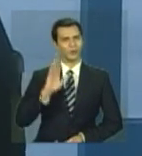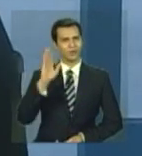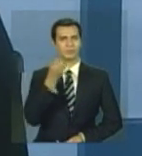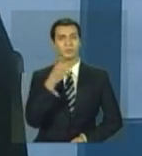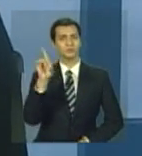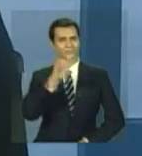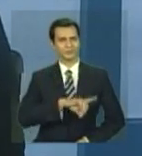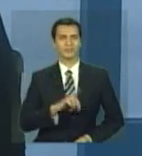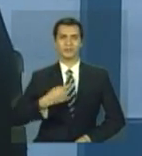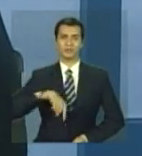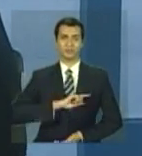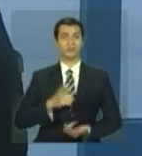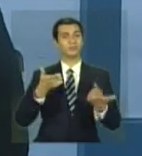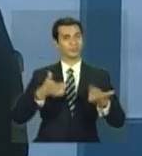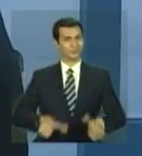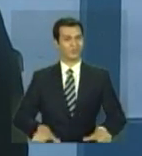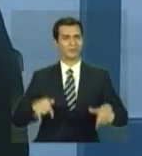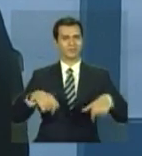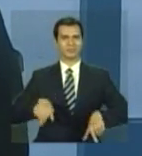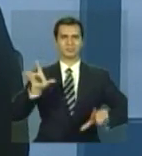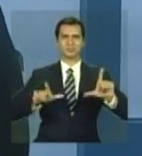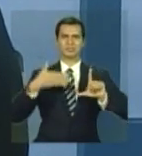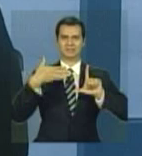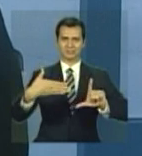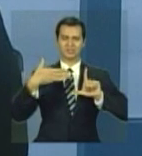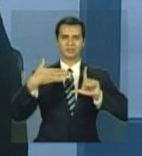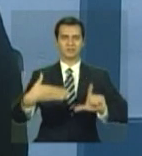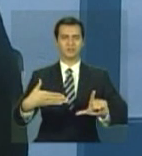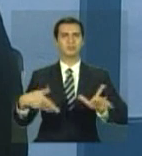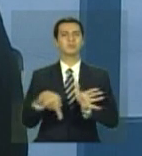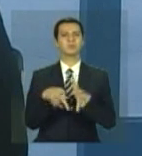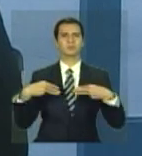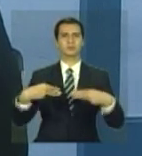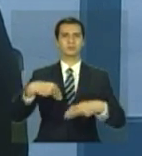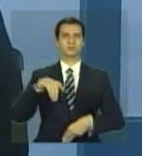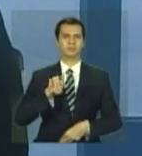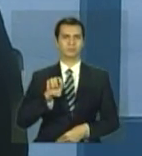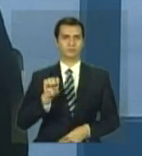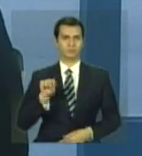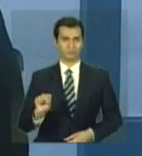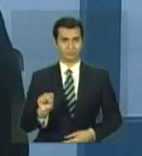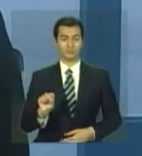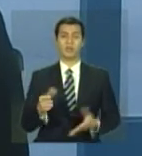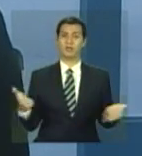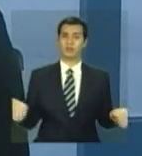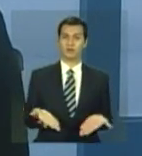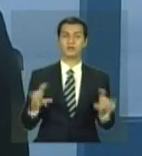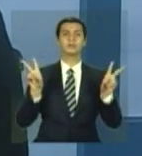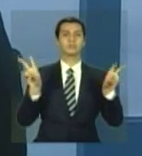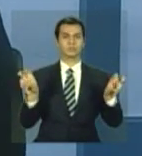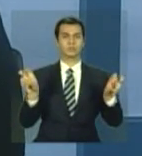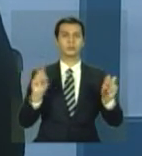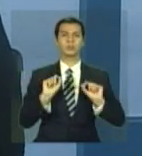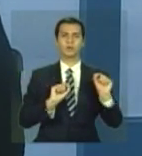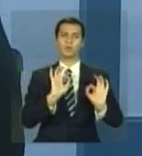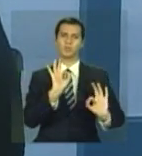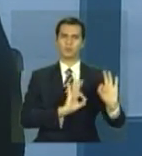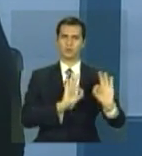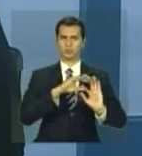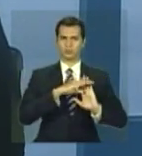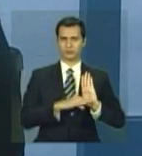Olá, bom dia. Vamos a mais uma teleconferência do Ministério do Desenvolvimento Social e Combate à Fome, desta vez com o tema Programa